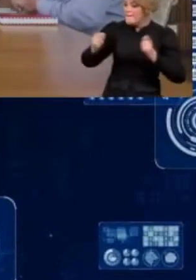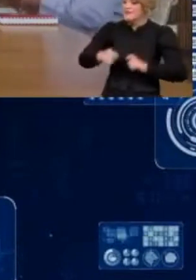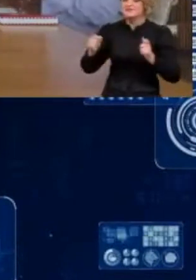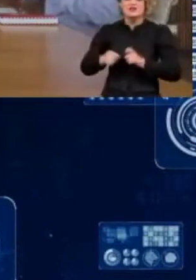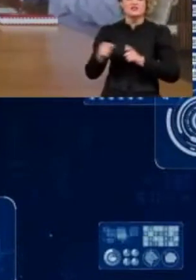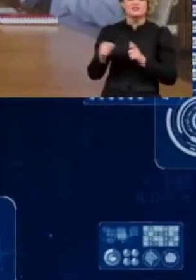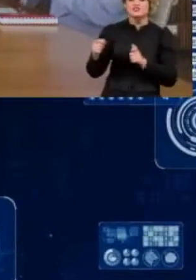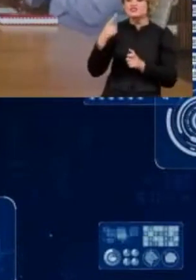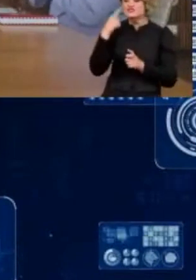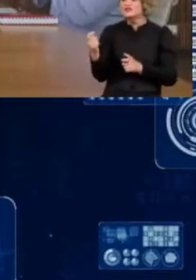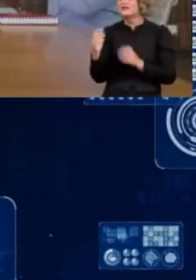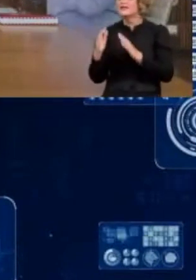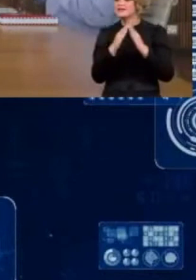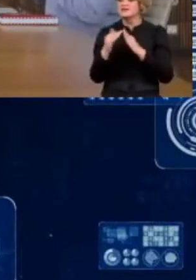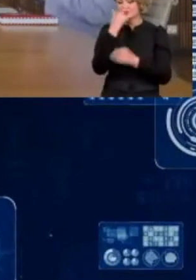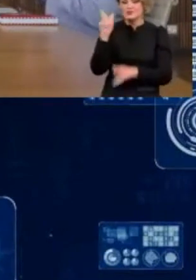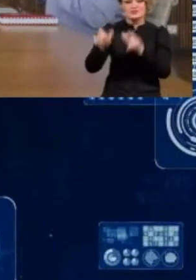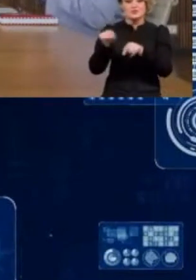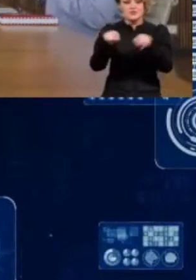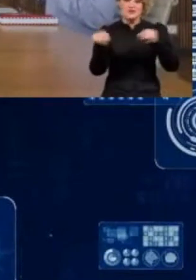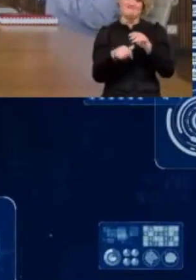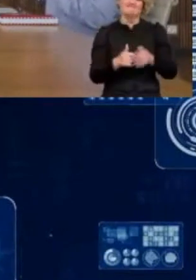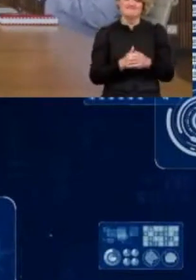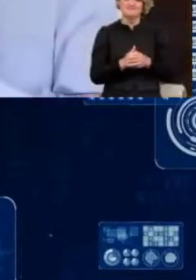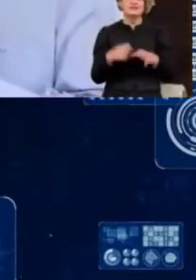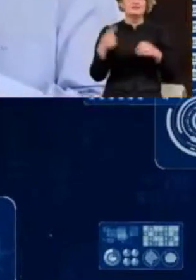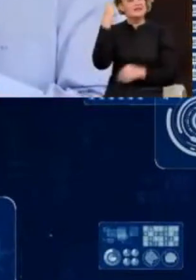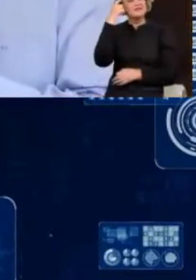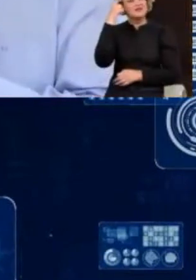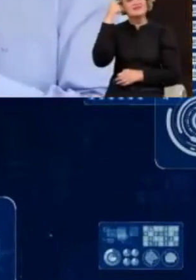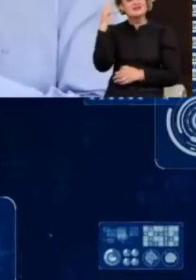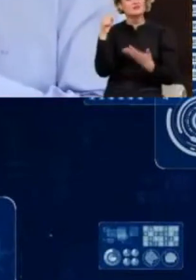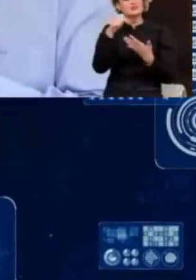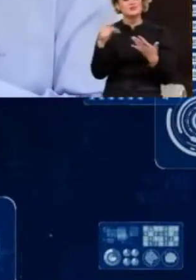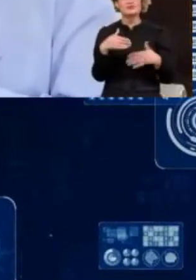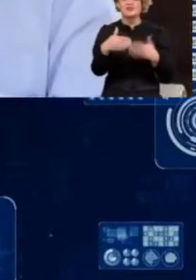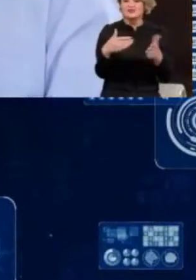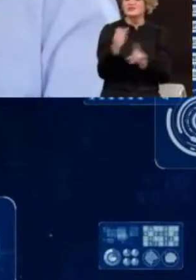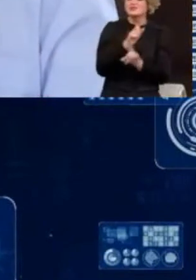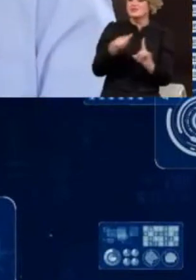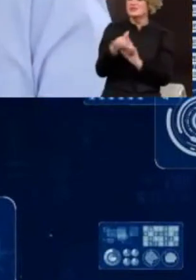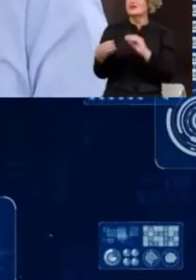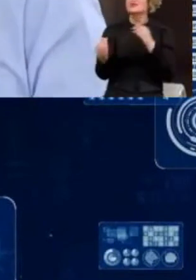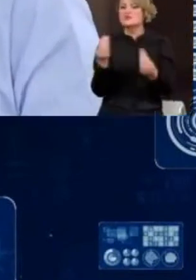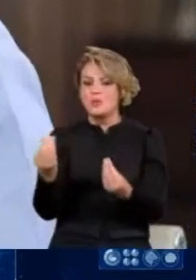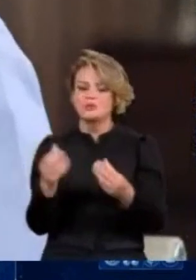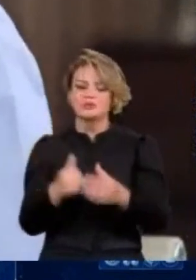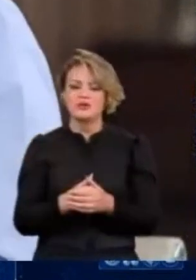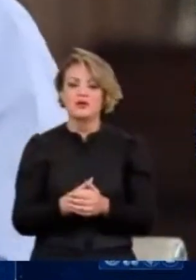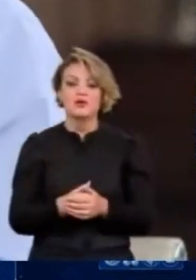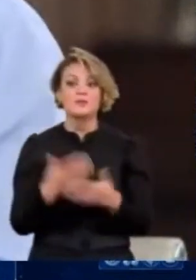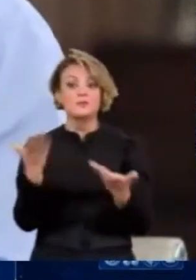Demorou fez agora por favor não não interrompam um pouquinho o lulão vamos lá se sim